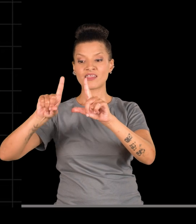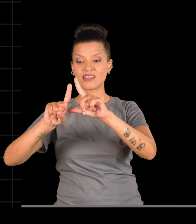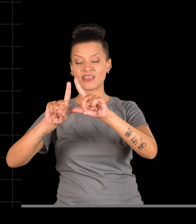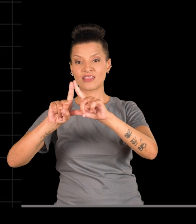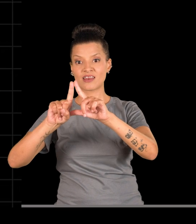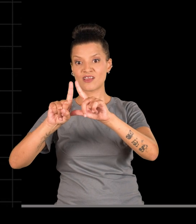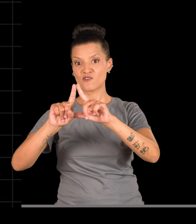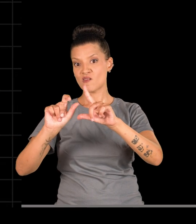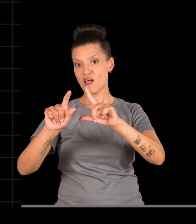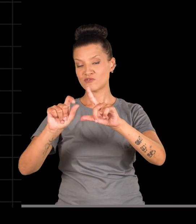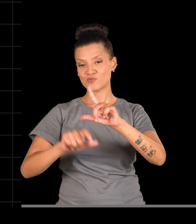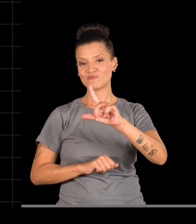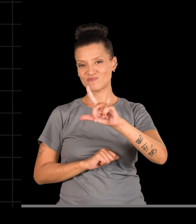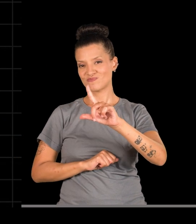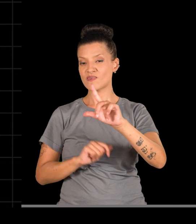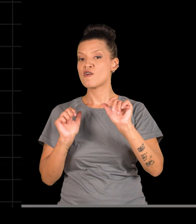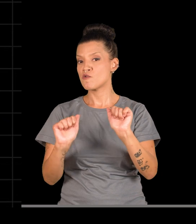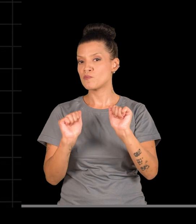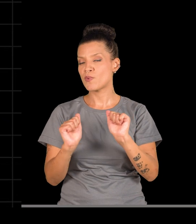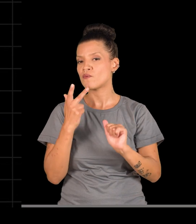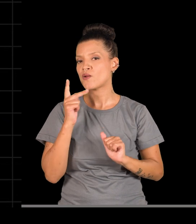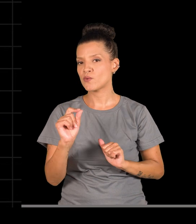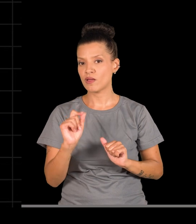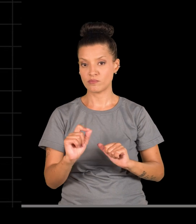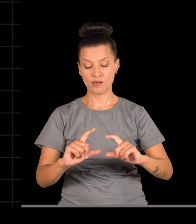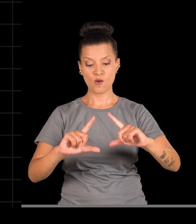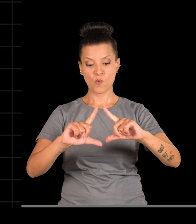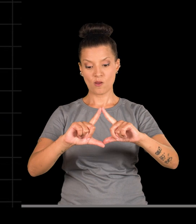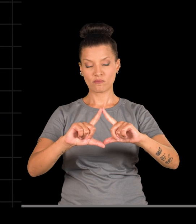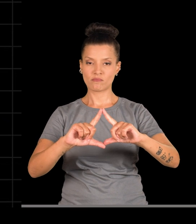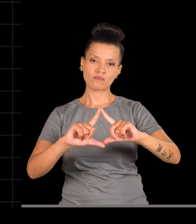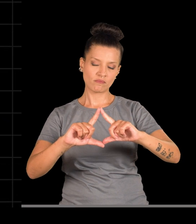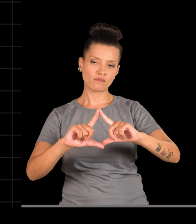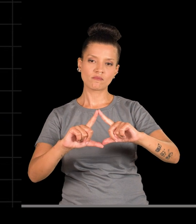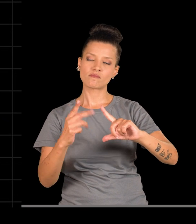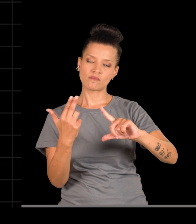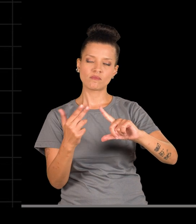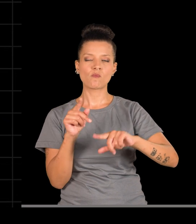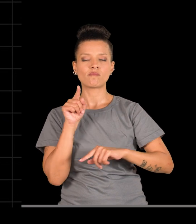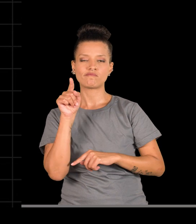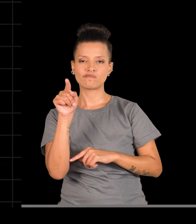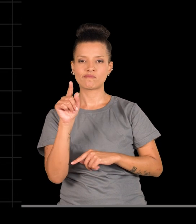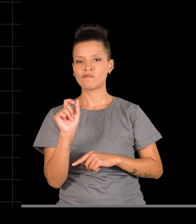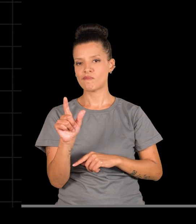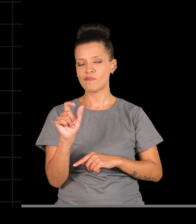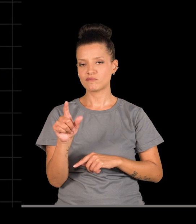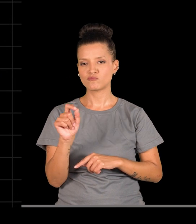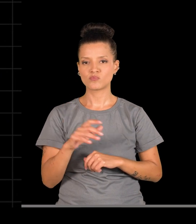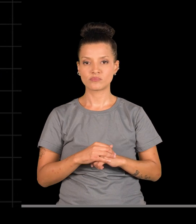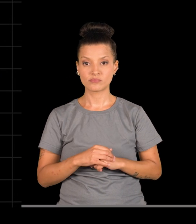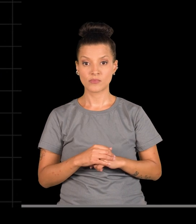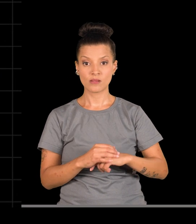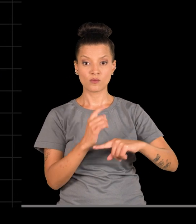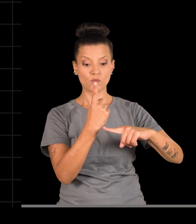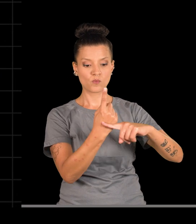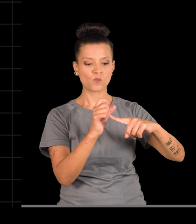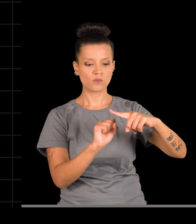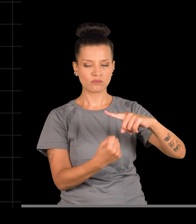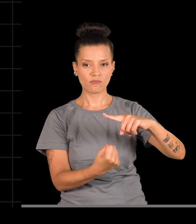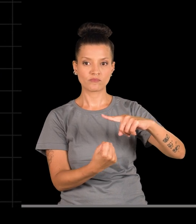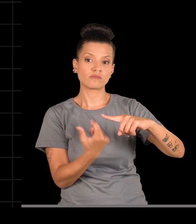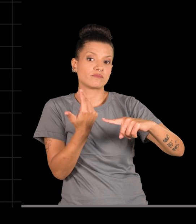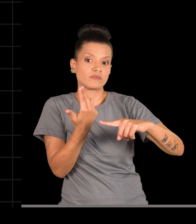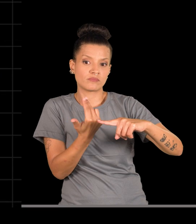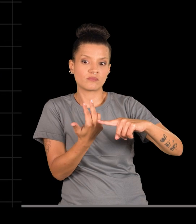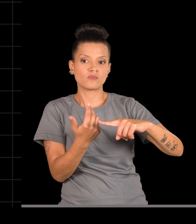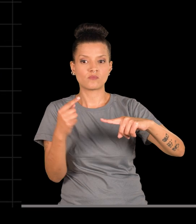triângulozinhos azuis aqui. Ou seja, eu posso muito bem dizer que esse quadrado aqui, né, vale 2 vezes aqueles 2 triangulinhos ali, né?